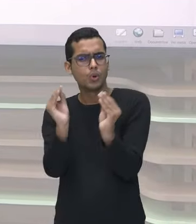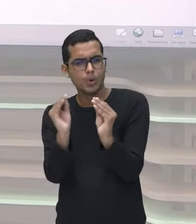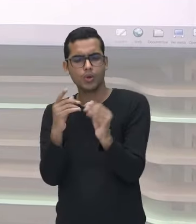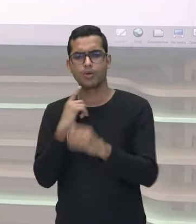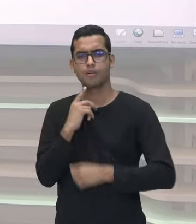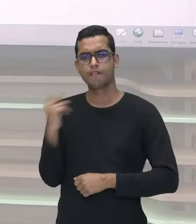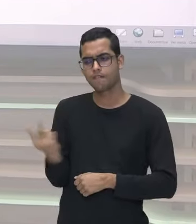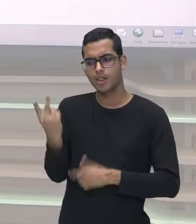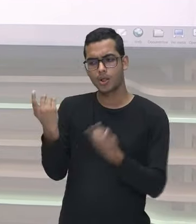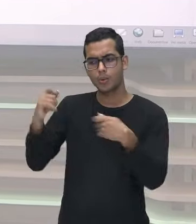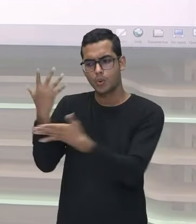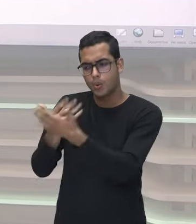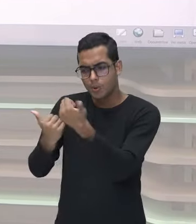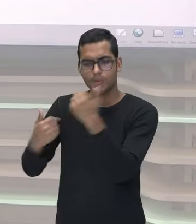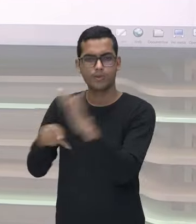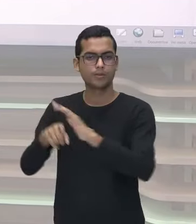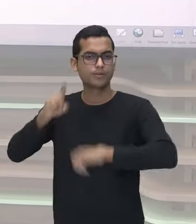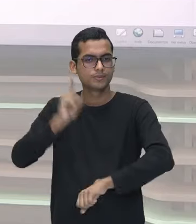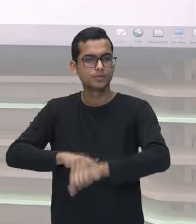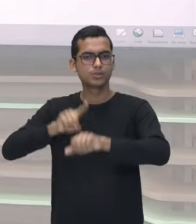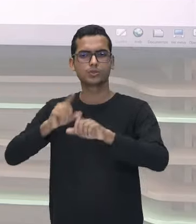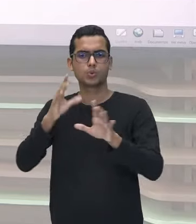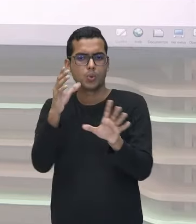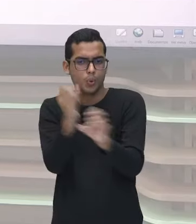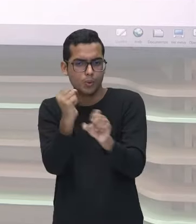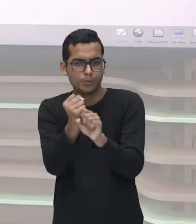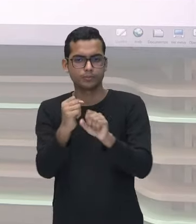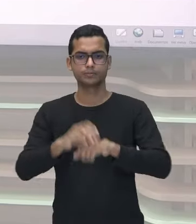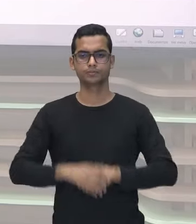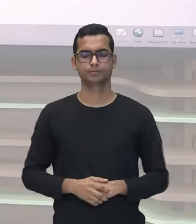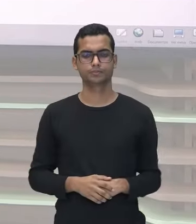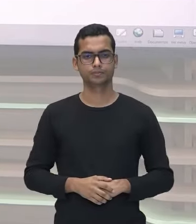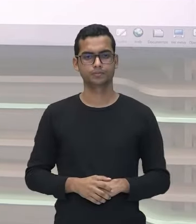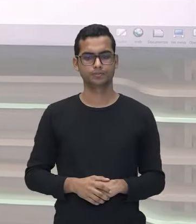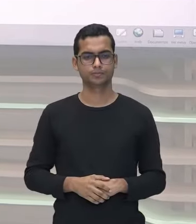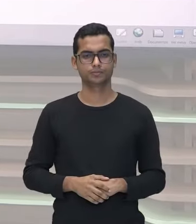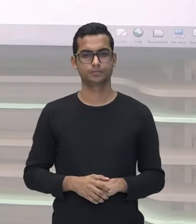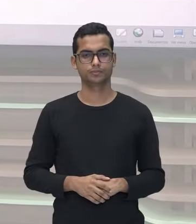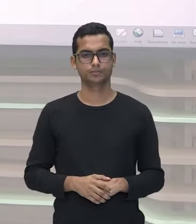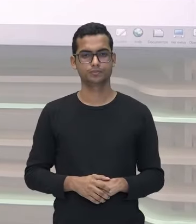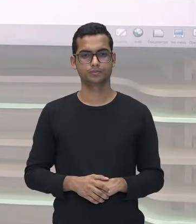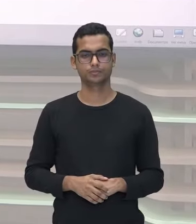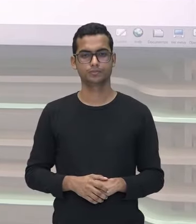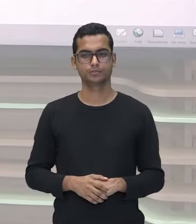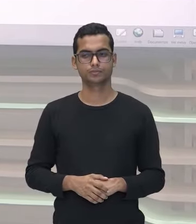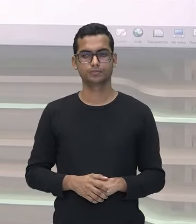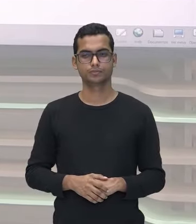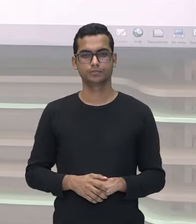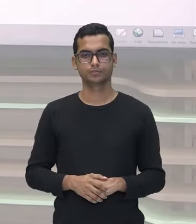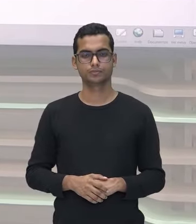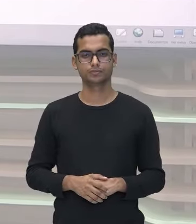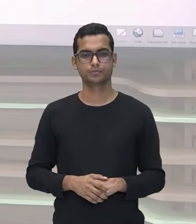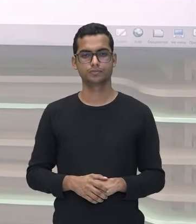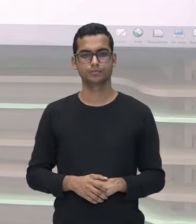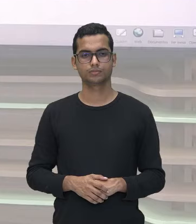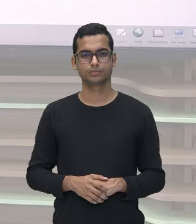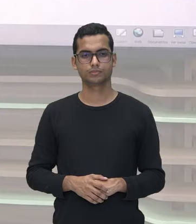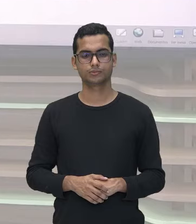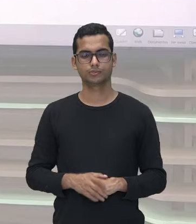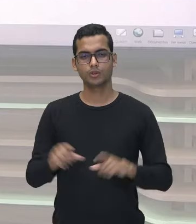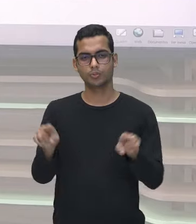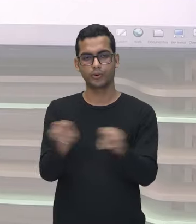vou substituir na hora de fazer essa estimação? Para estimar esse resultado. Nós vamos colocar um valor mais